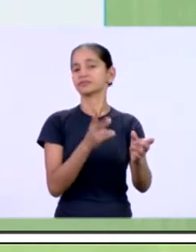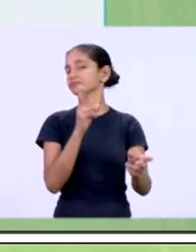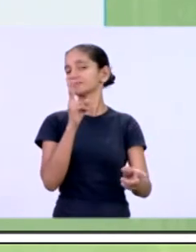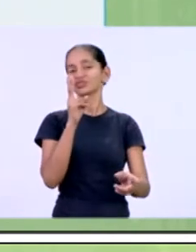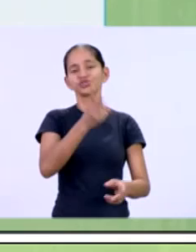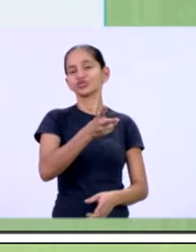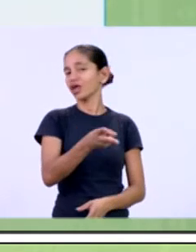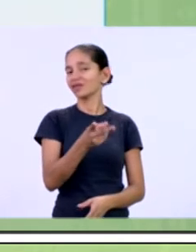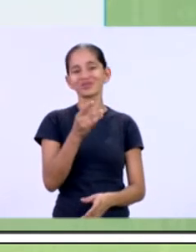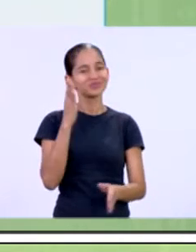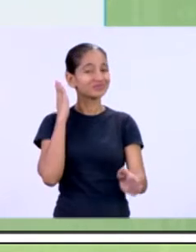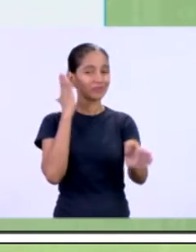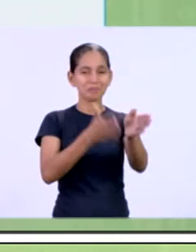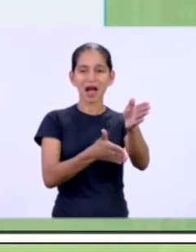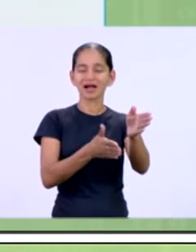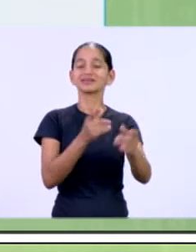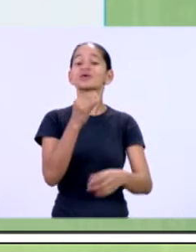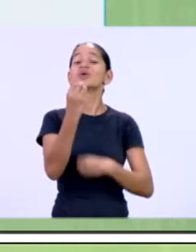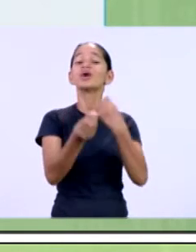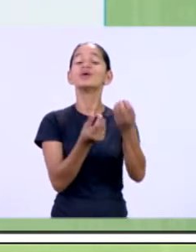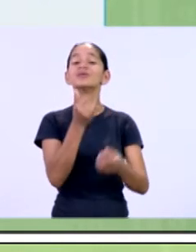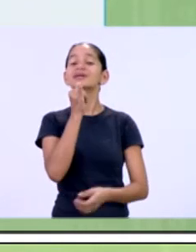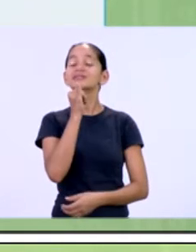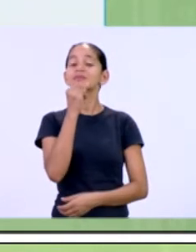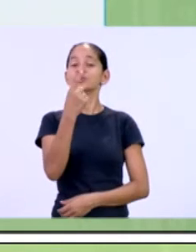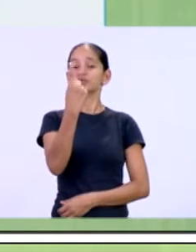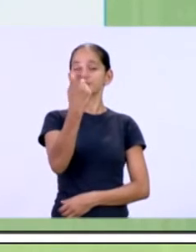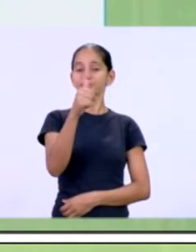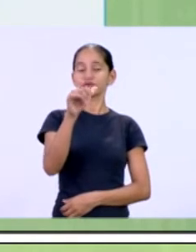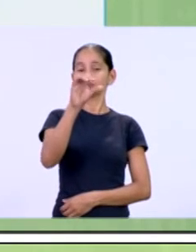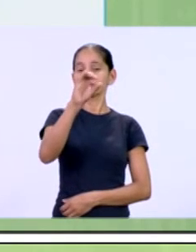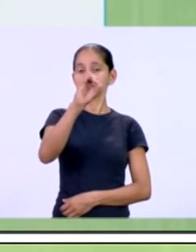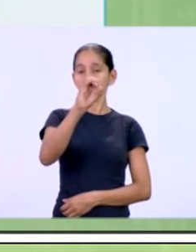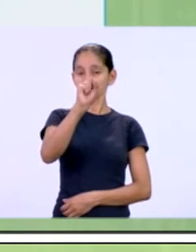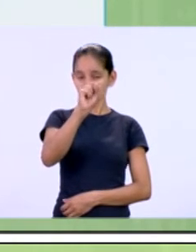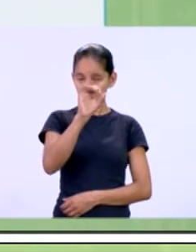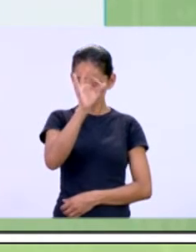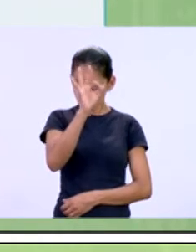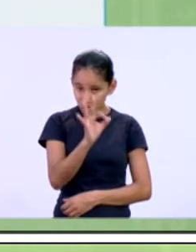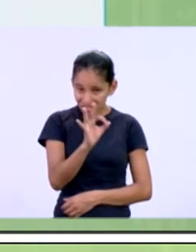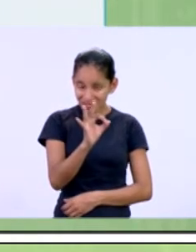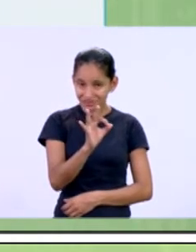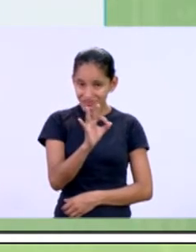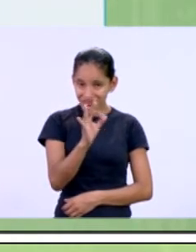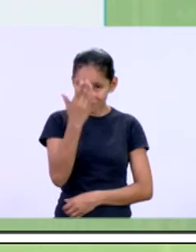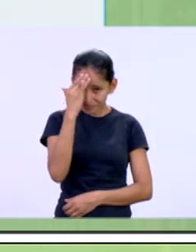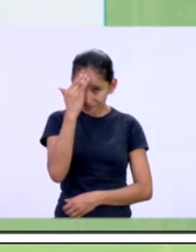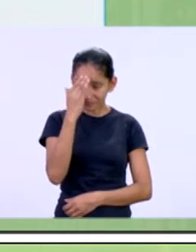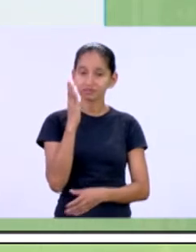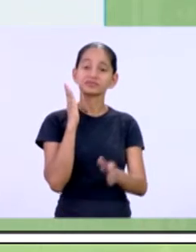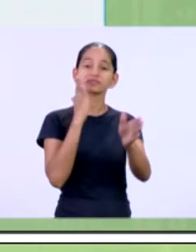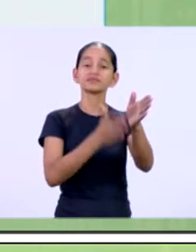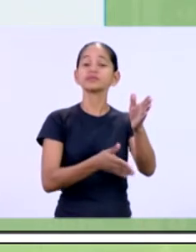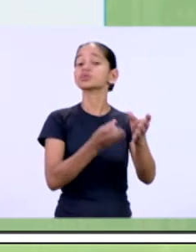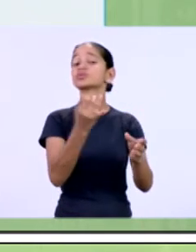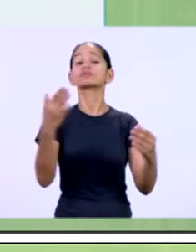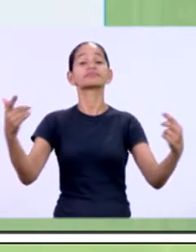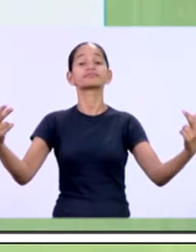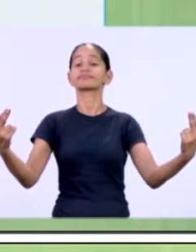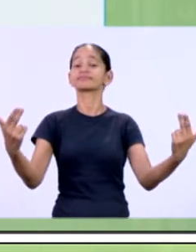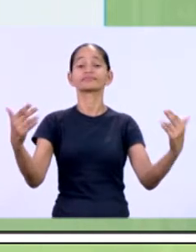faturamento direto vezes 1,08%. Opa, não é que não. Vezes 1,08% vai dar quanto? Vai dar